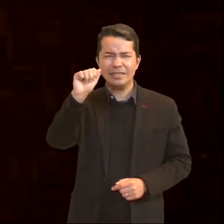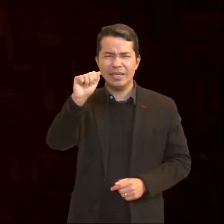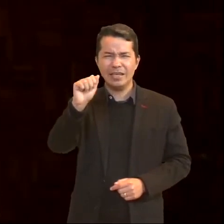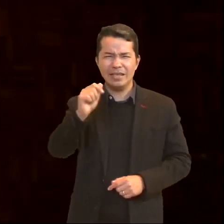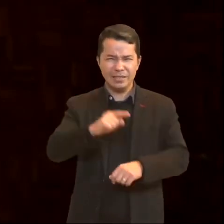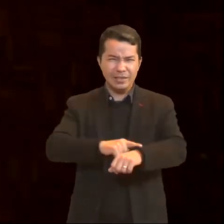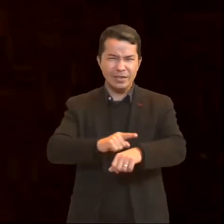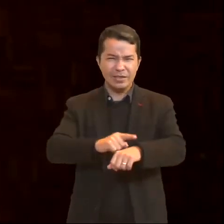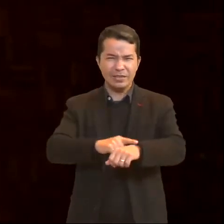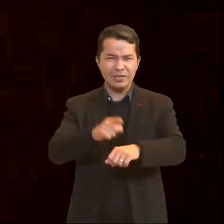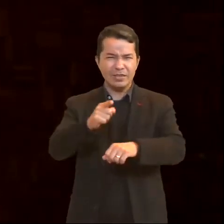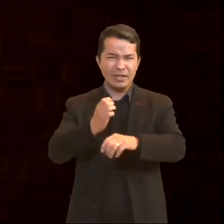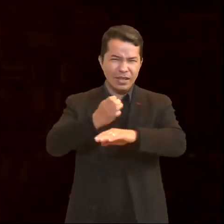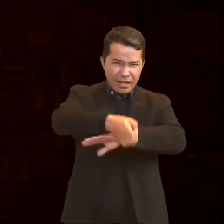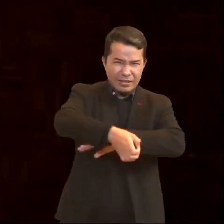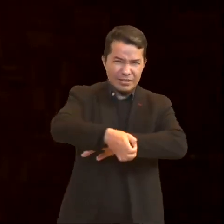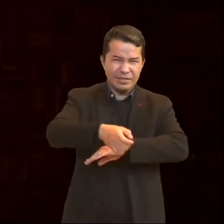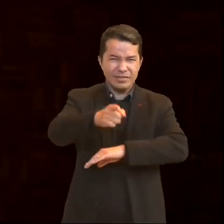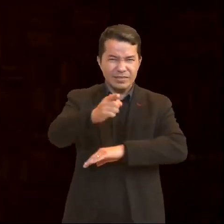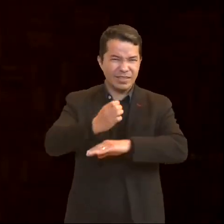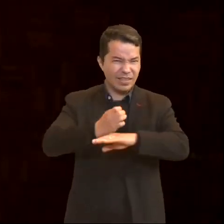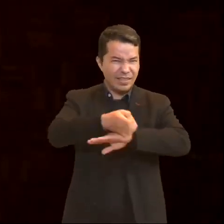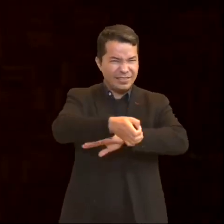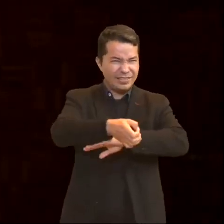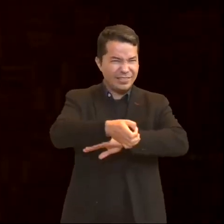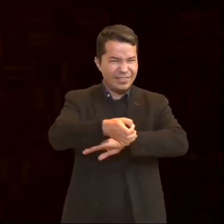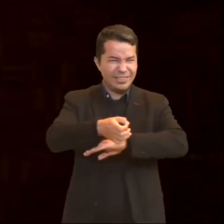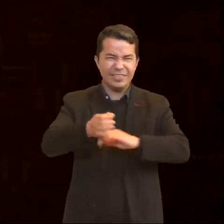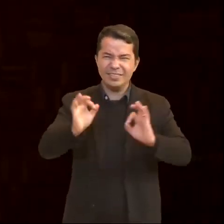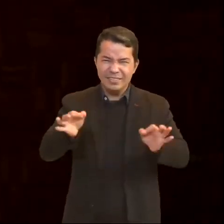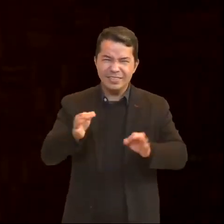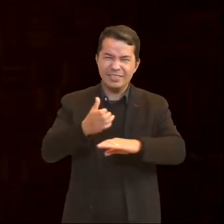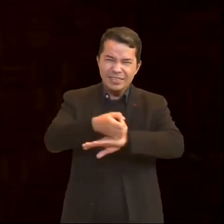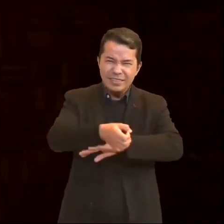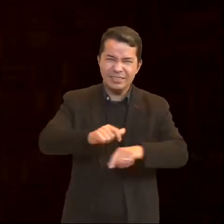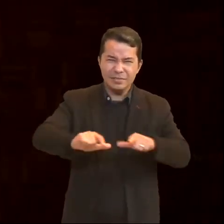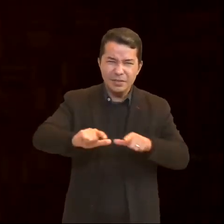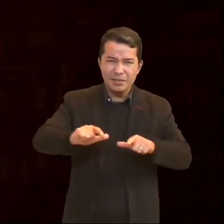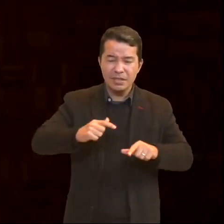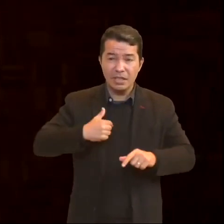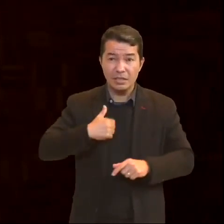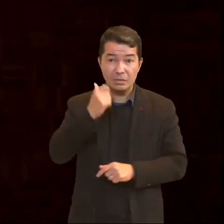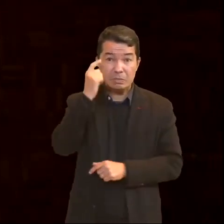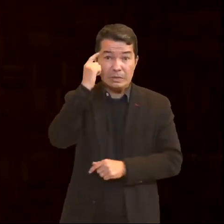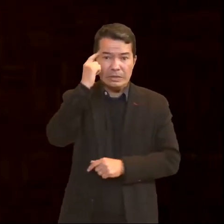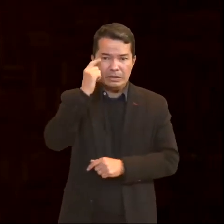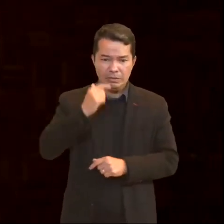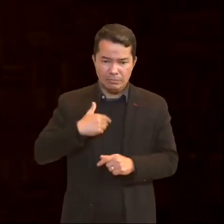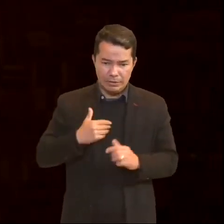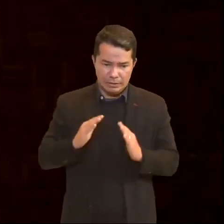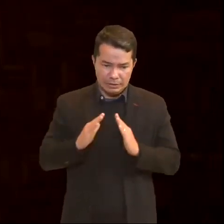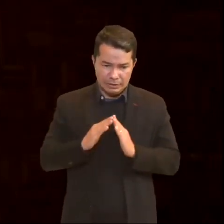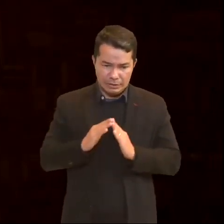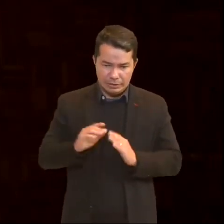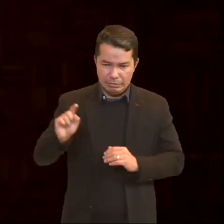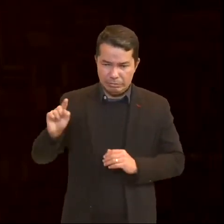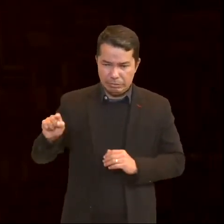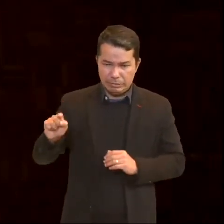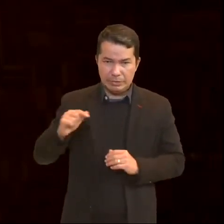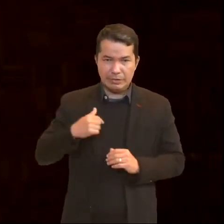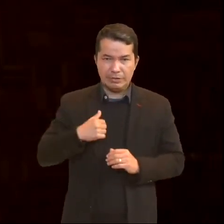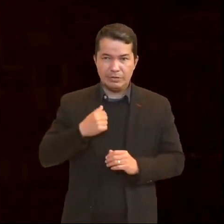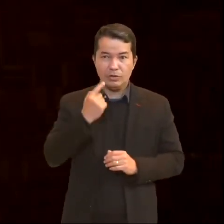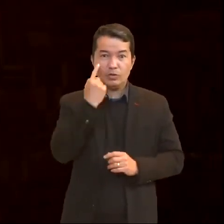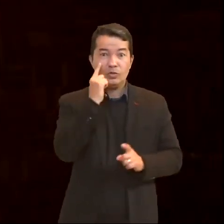Se eu trabalhasse aqui, eu gostaria de receber hora extra. Aí coloquei um relógio ponto lá em casa. Aí eu descobri quanto custa